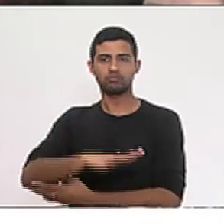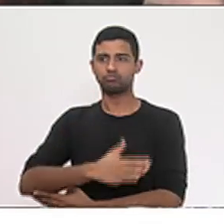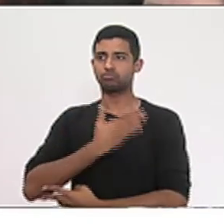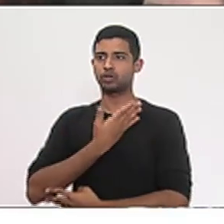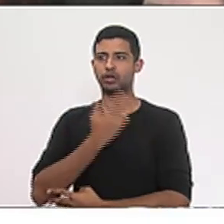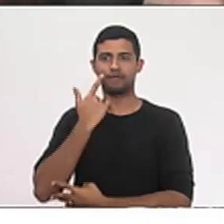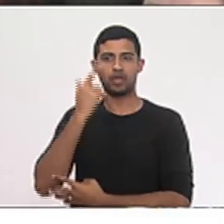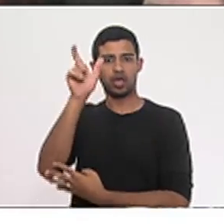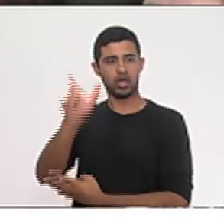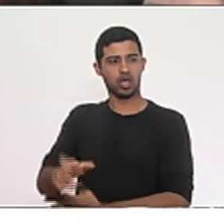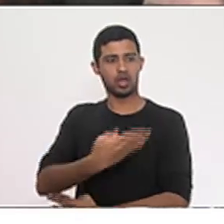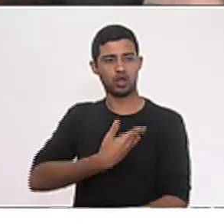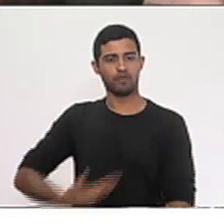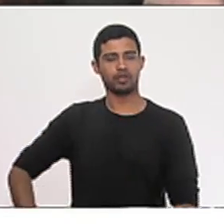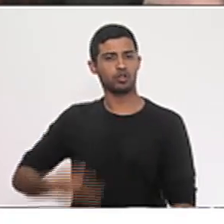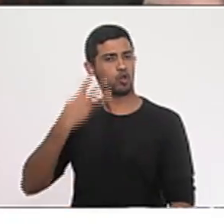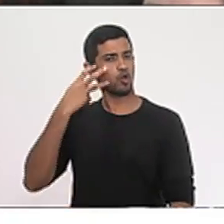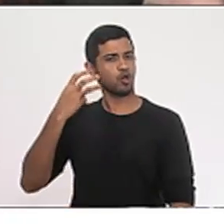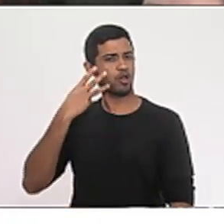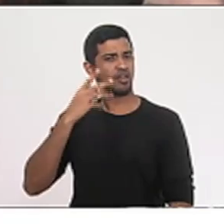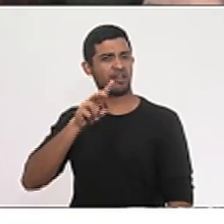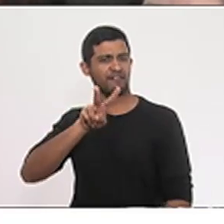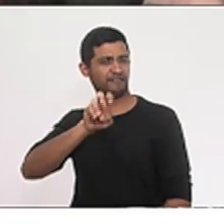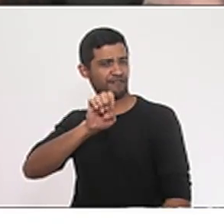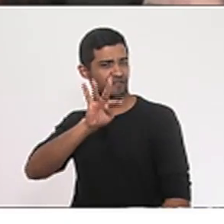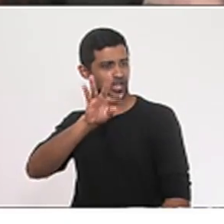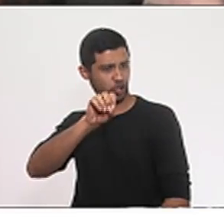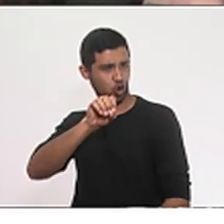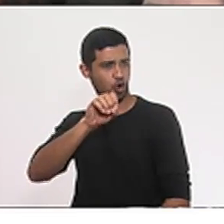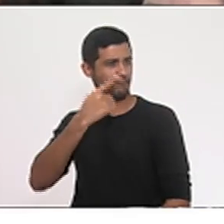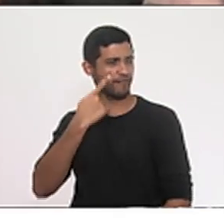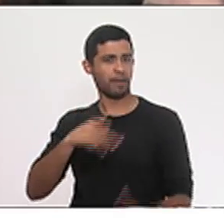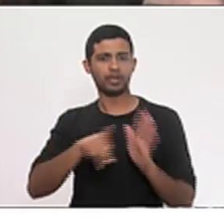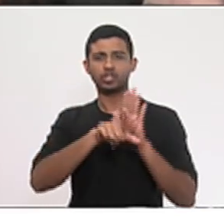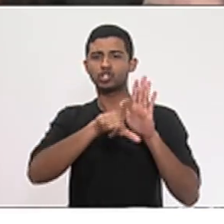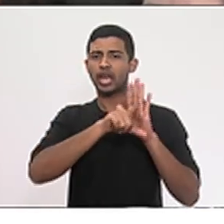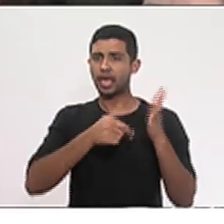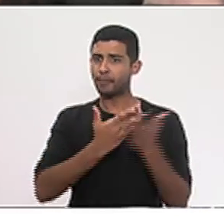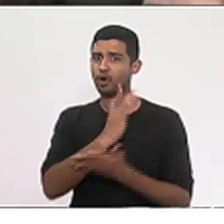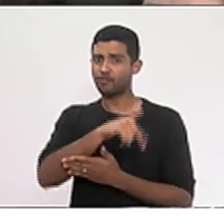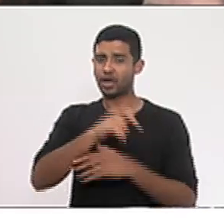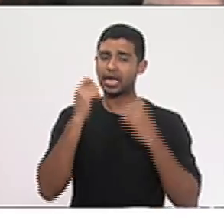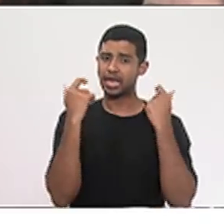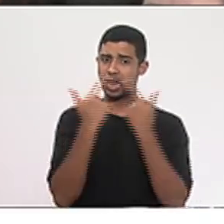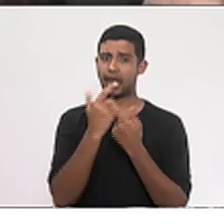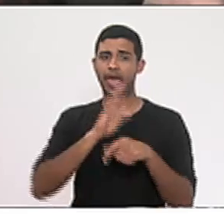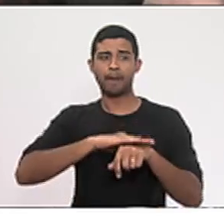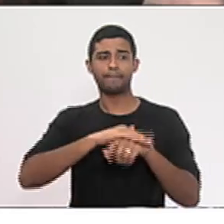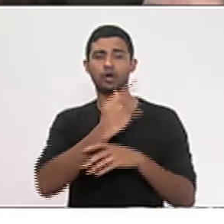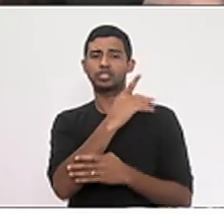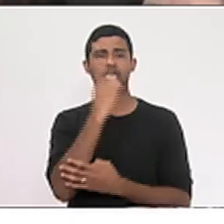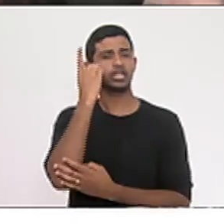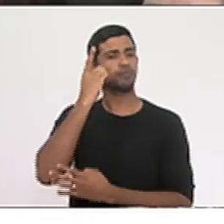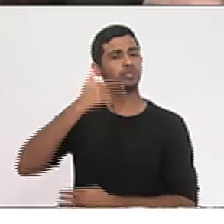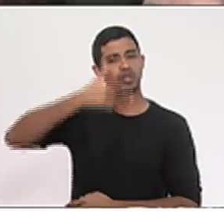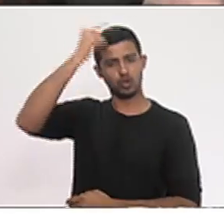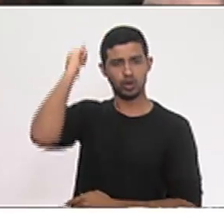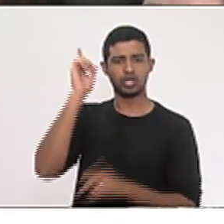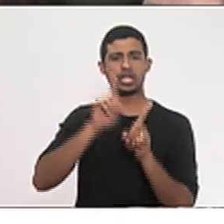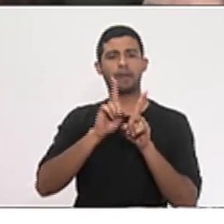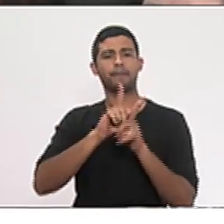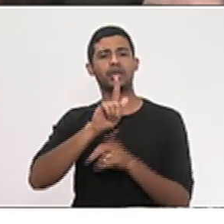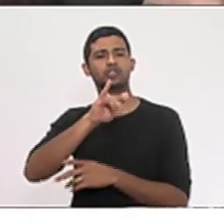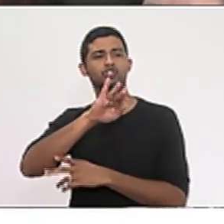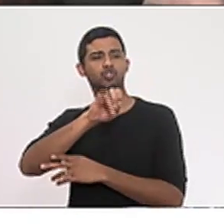governador Witzel acaba de vetar um projeto de lei aprovado aqui na Assembleia Legislativa, de autoria de Luiz Paulo, Gilberto